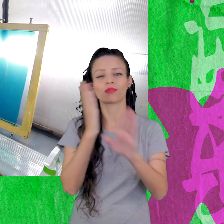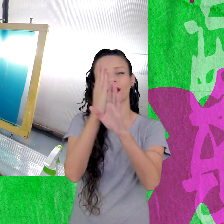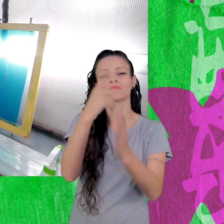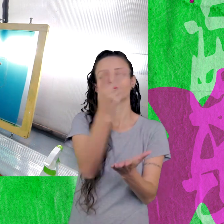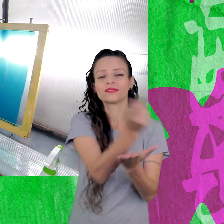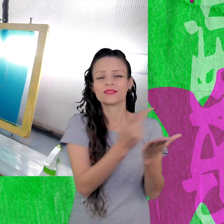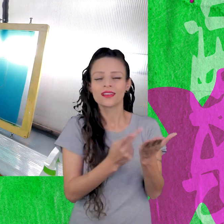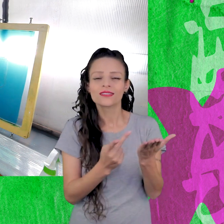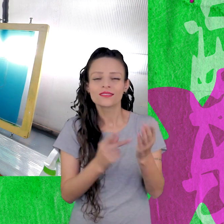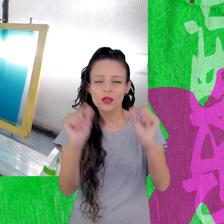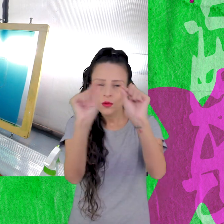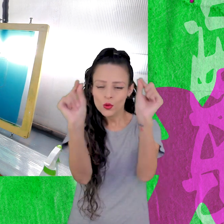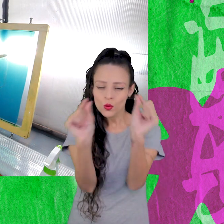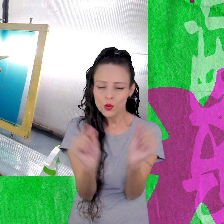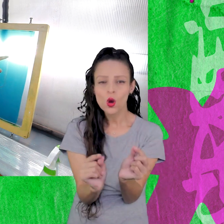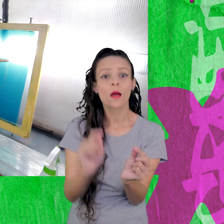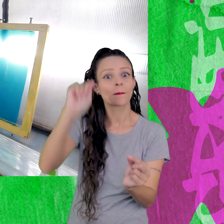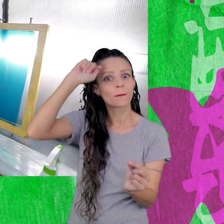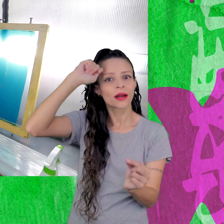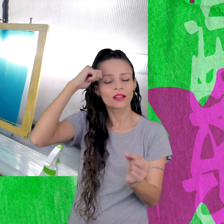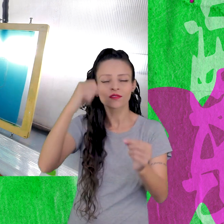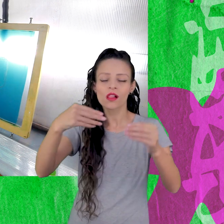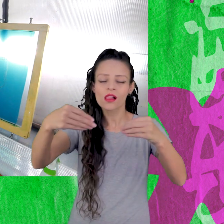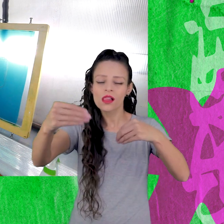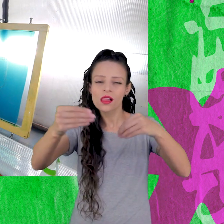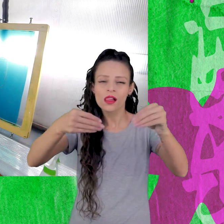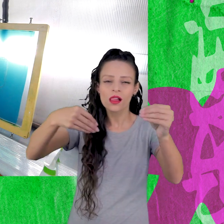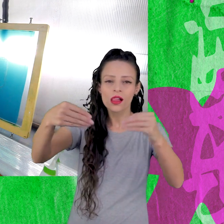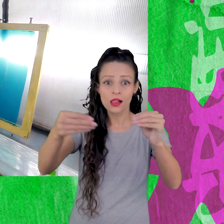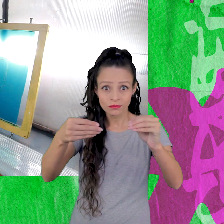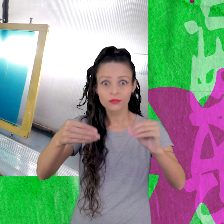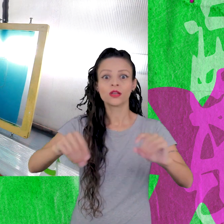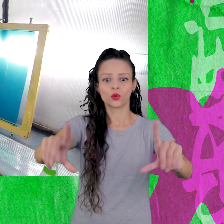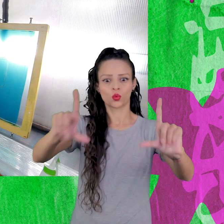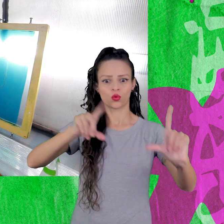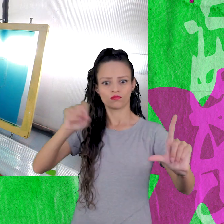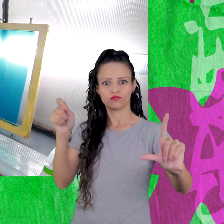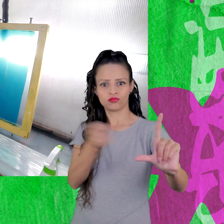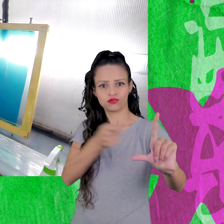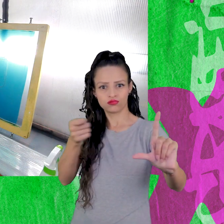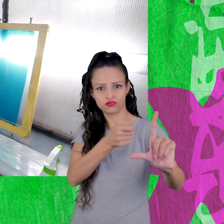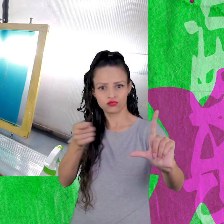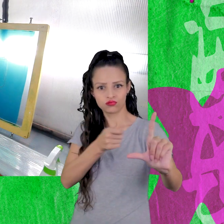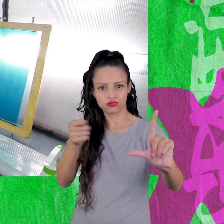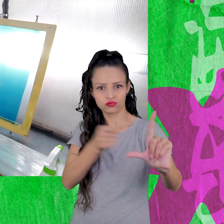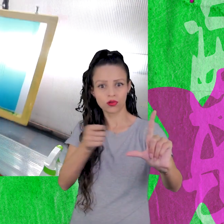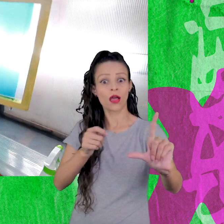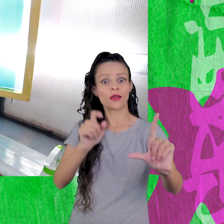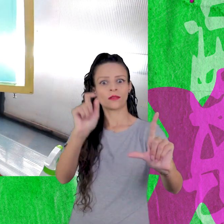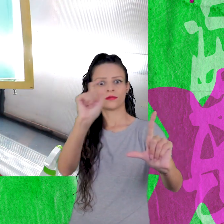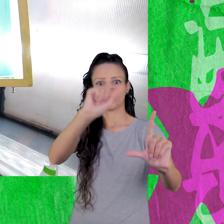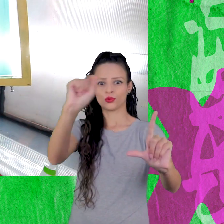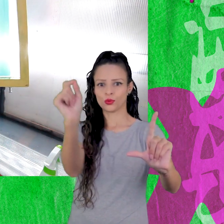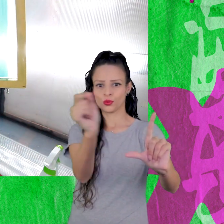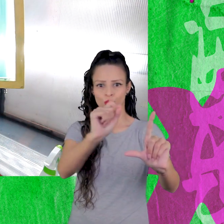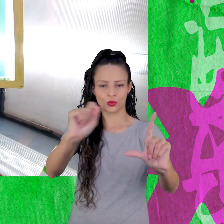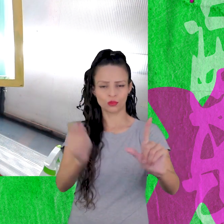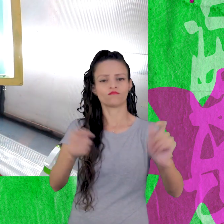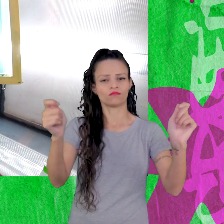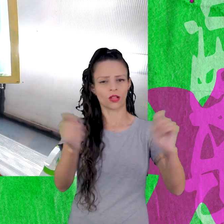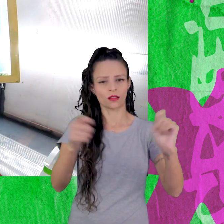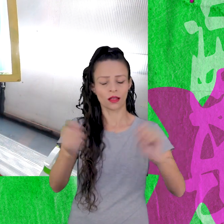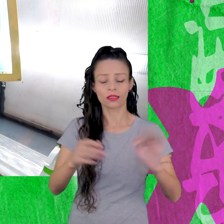permitiu a passagem da luz, ele ficou molinho, e com a pressão da água a gente consegue tirar essa emulsão, o que permite a gente ter na